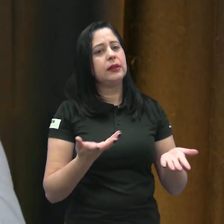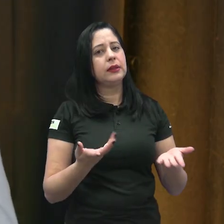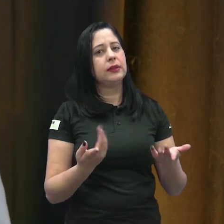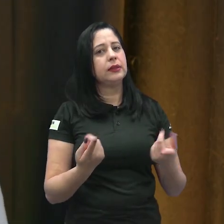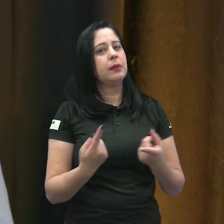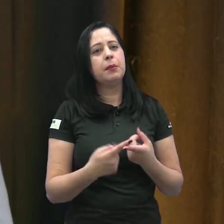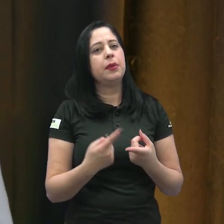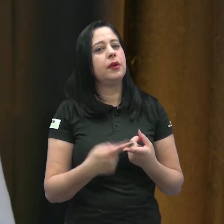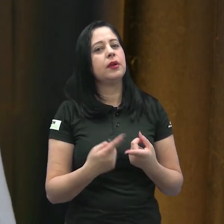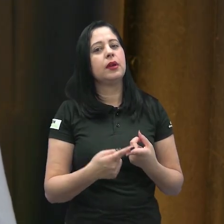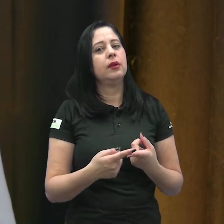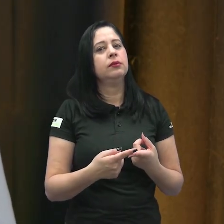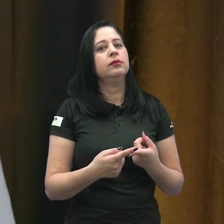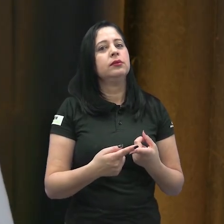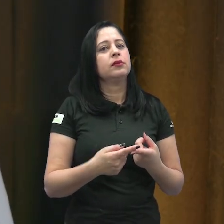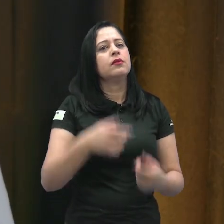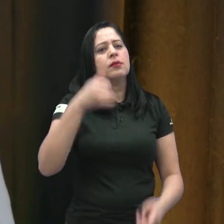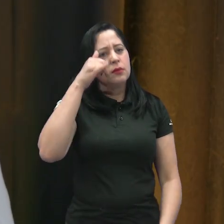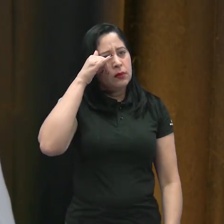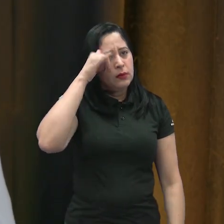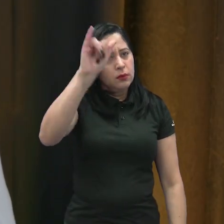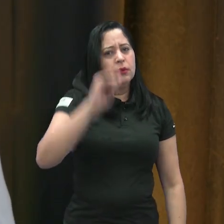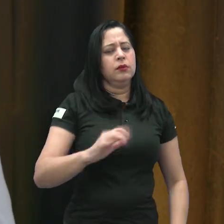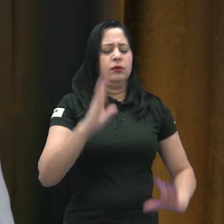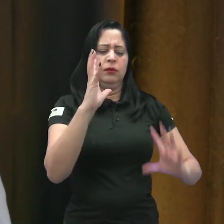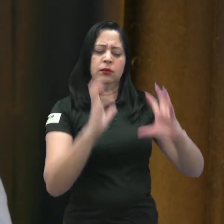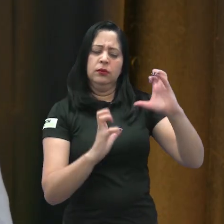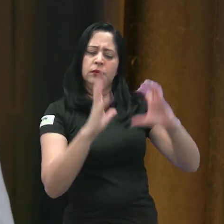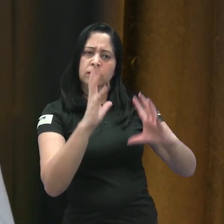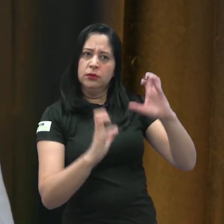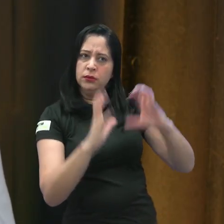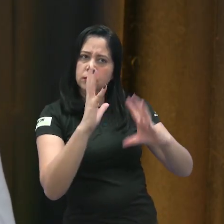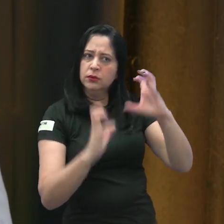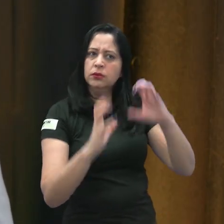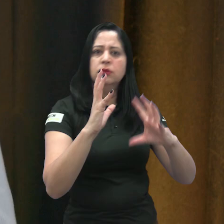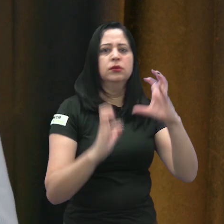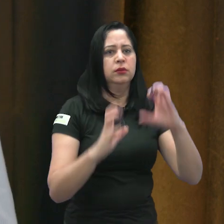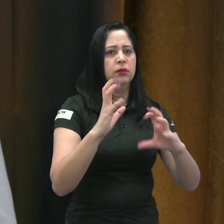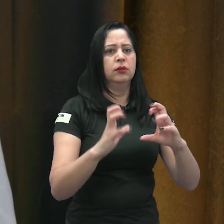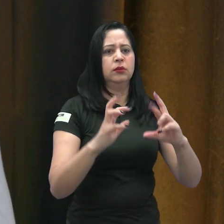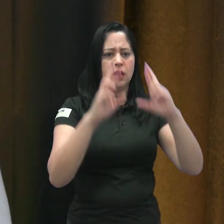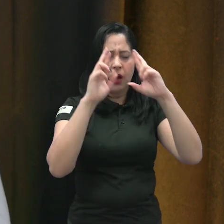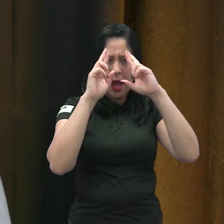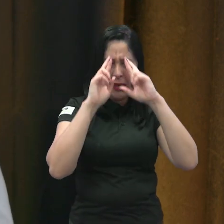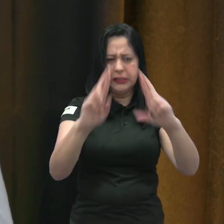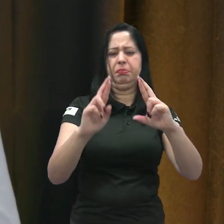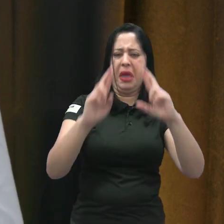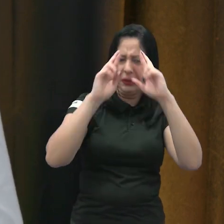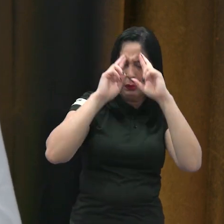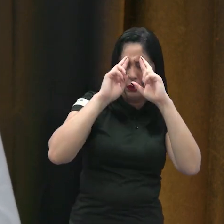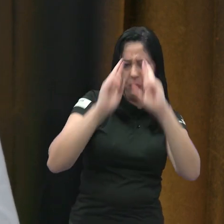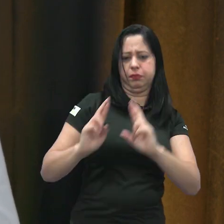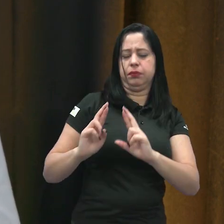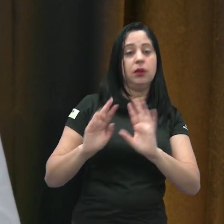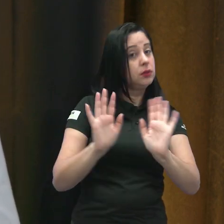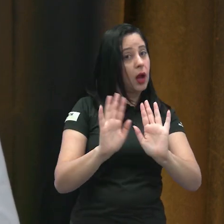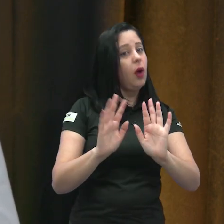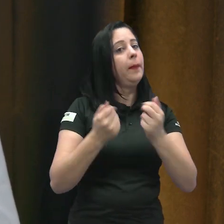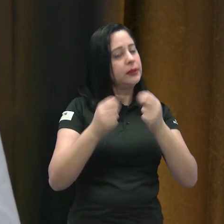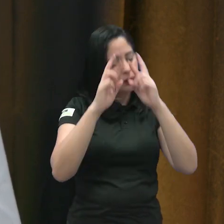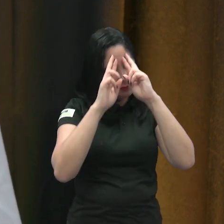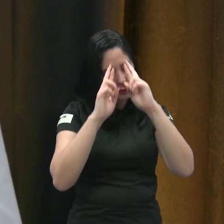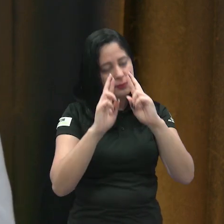Para você não chegar numa situação que envolve ali o desrespeito com o seu colega,